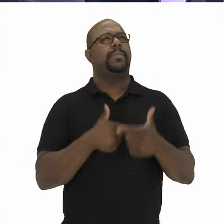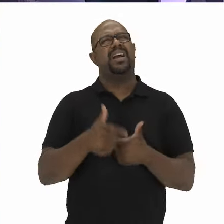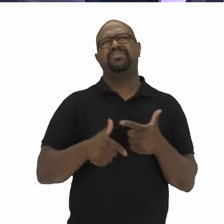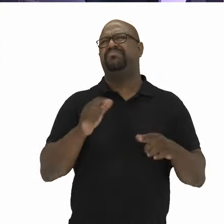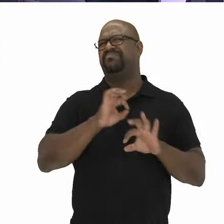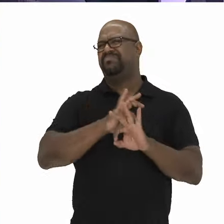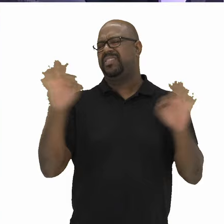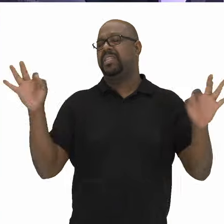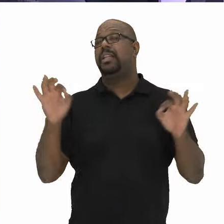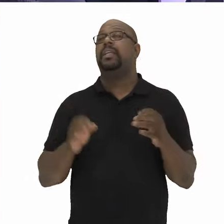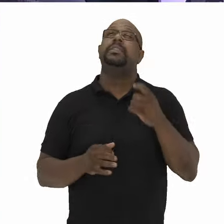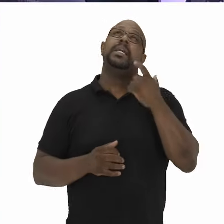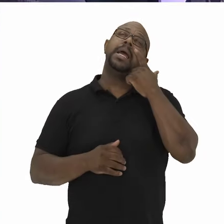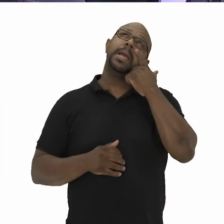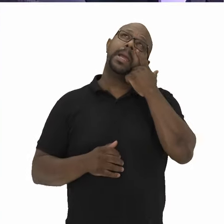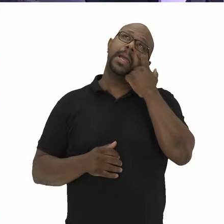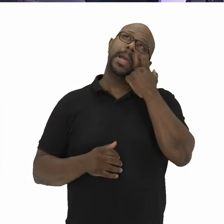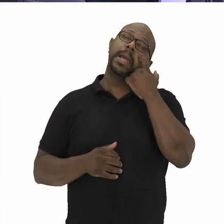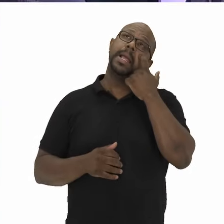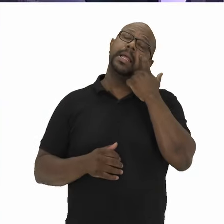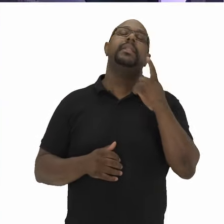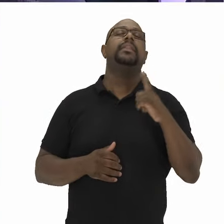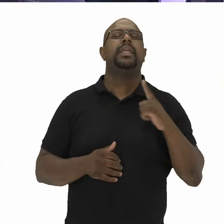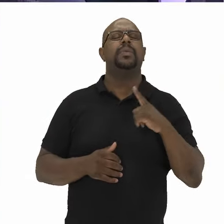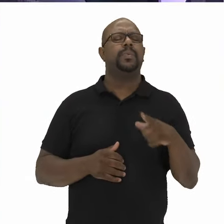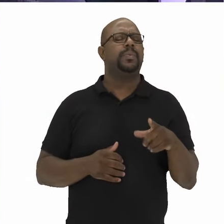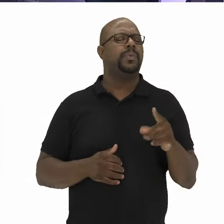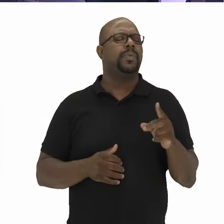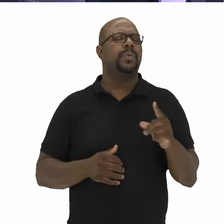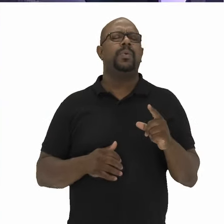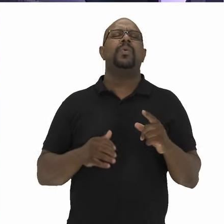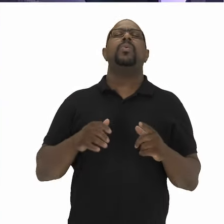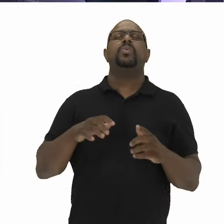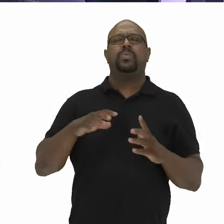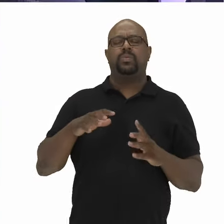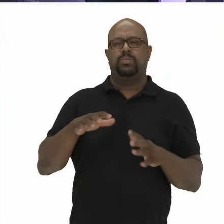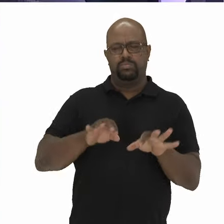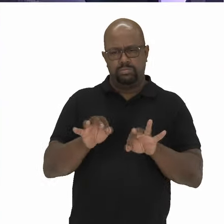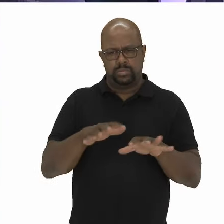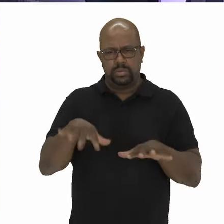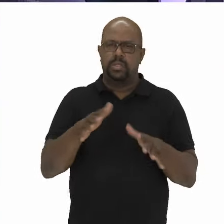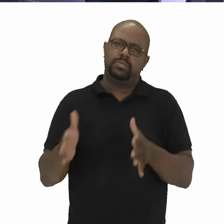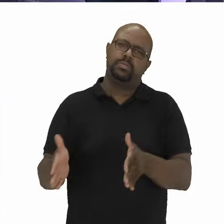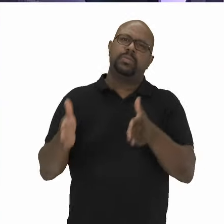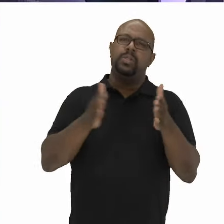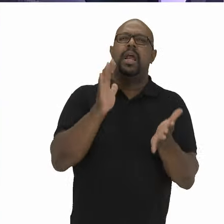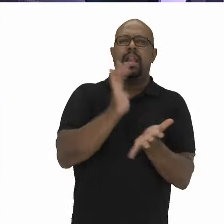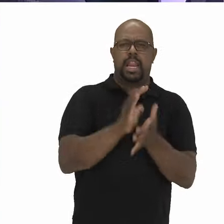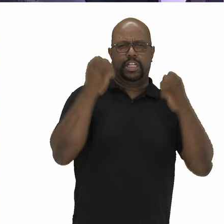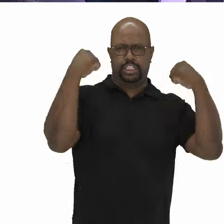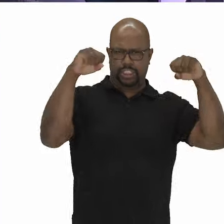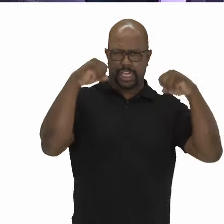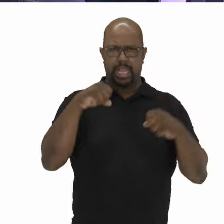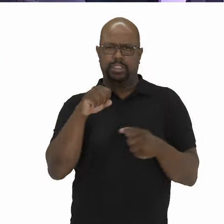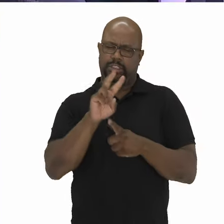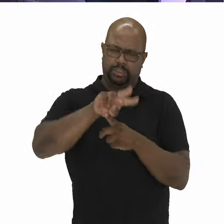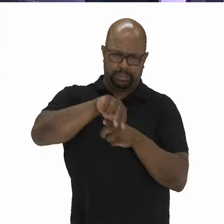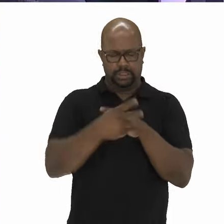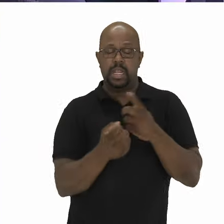est fazendo um trabalho excelente tem o o o o Mundo Paralelo do pessoal da da ginástica lá que